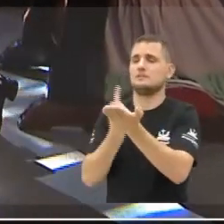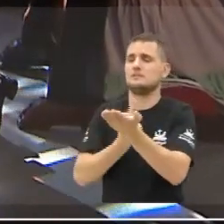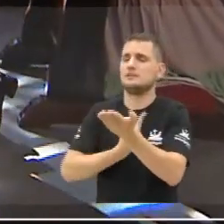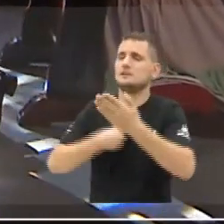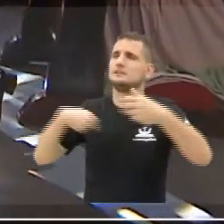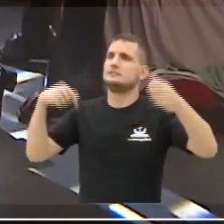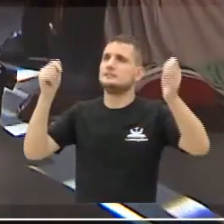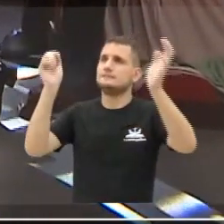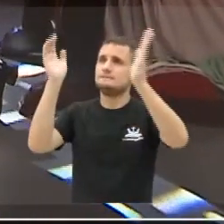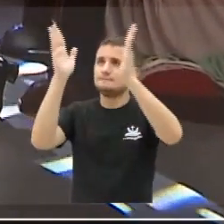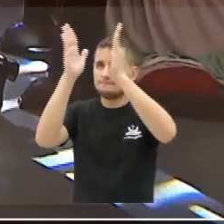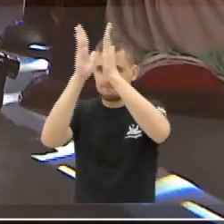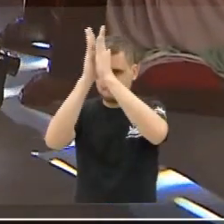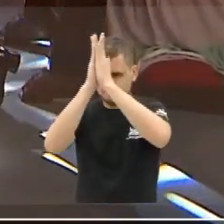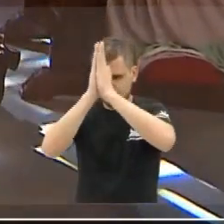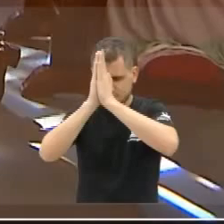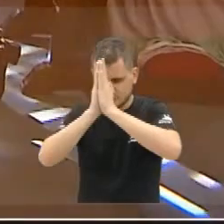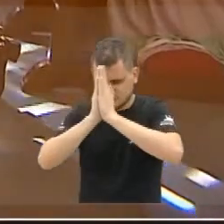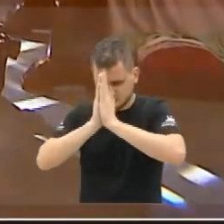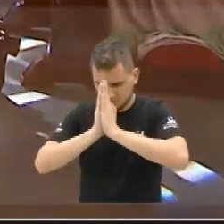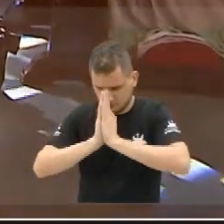Adoremos nesse altar.